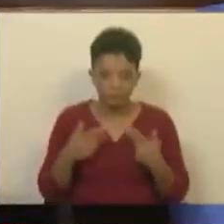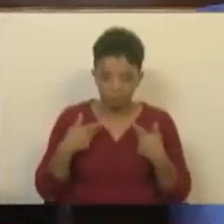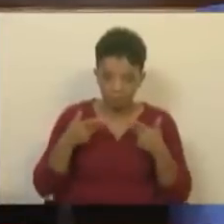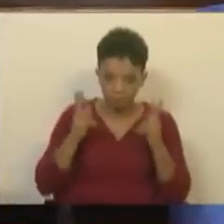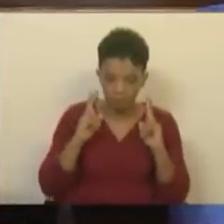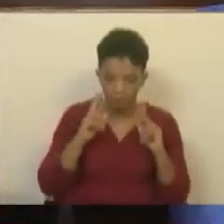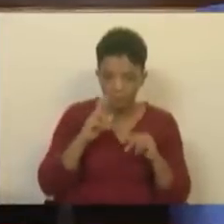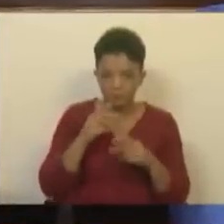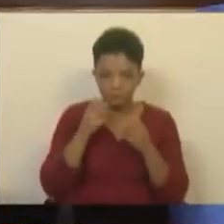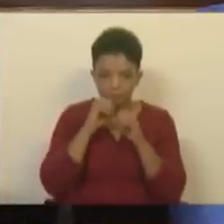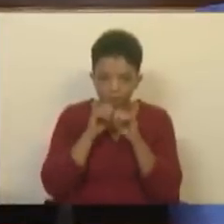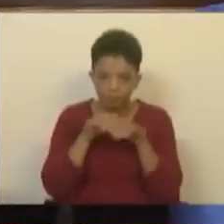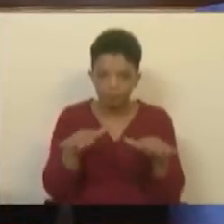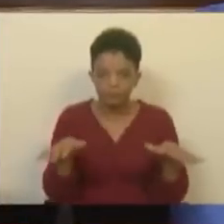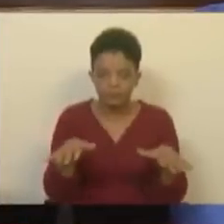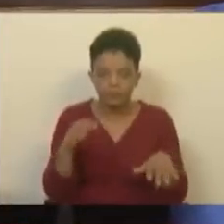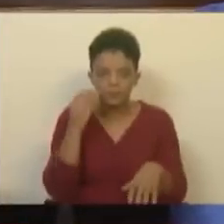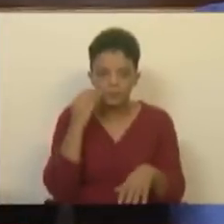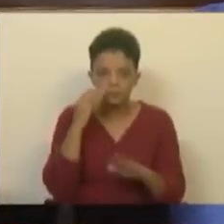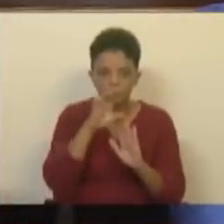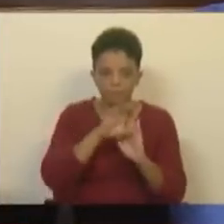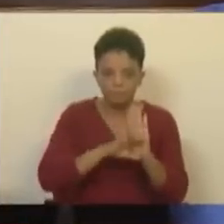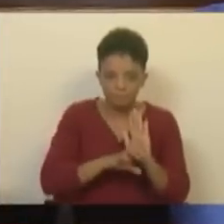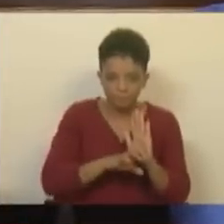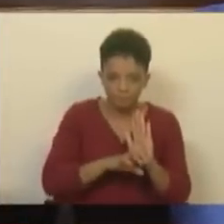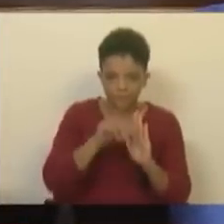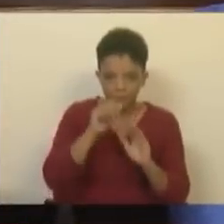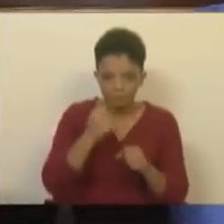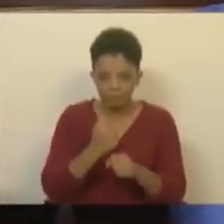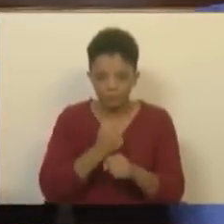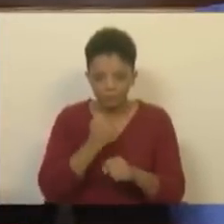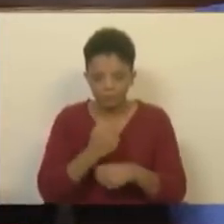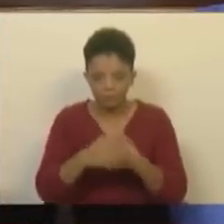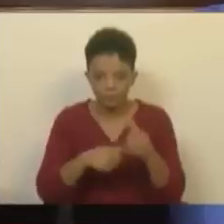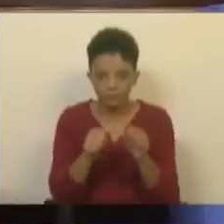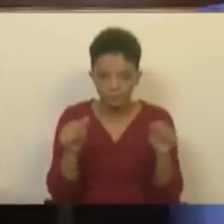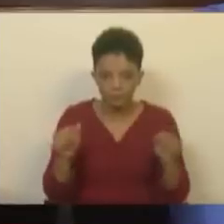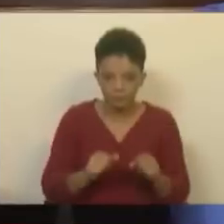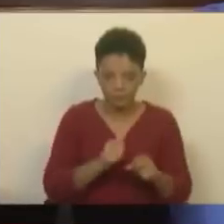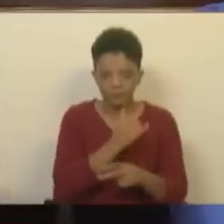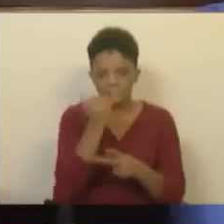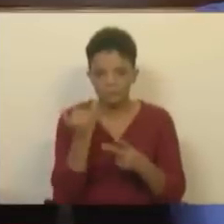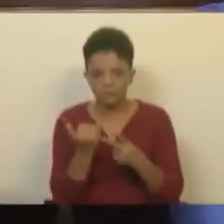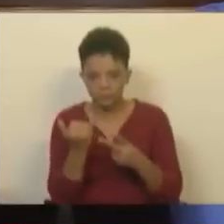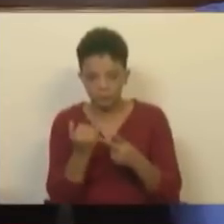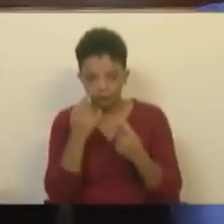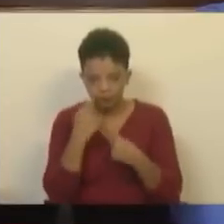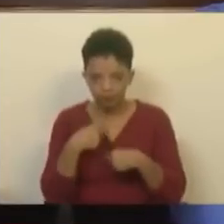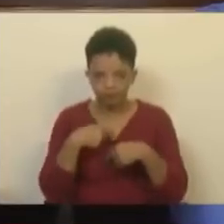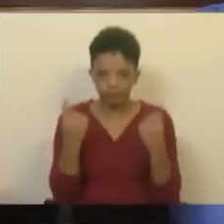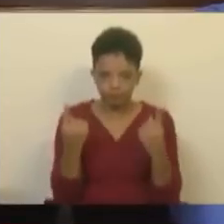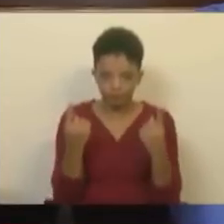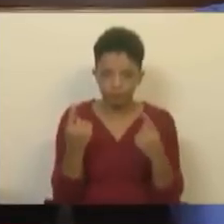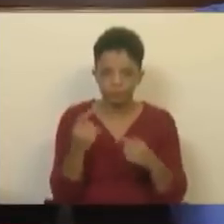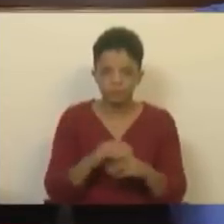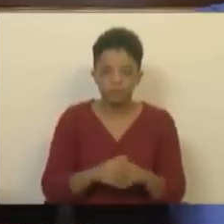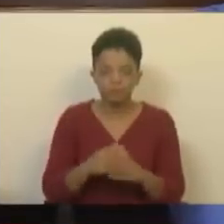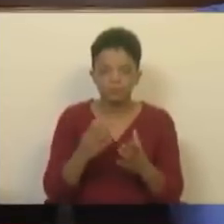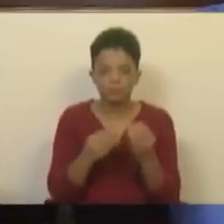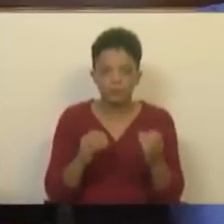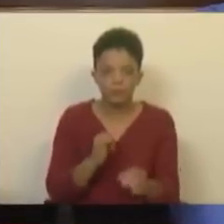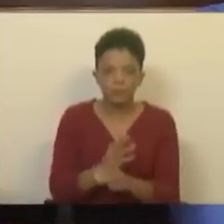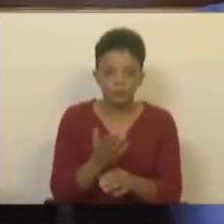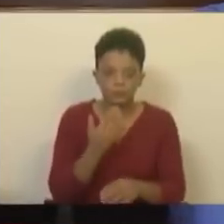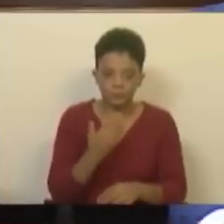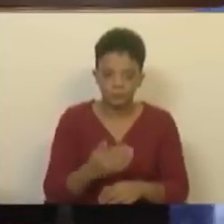disponível para divulgar Quais eram as condições e o funcionamento desse sistema segundo vai apresentar uma outra solução